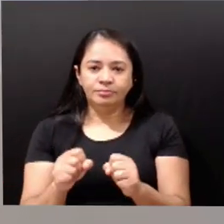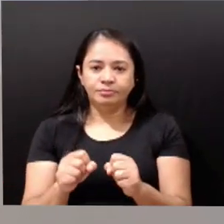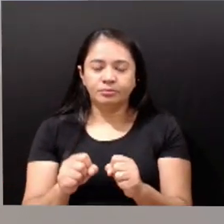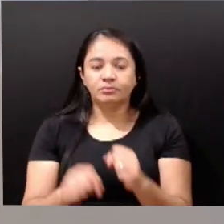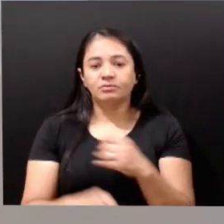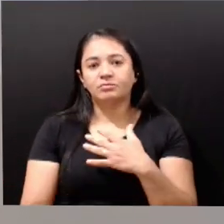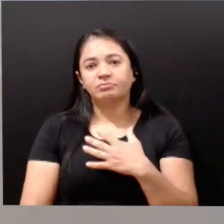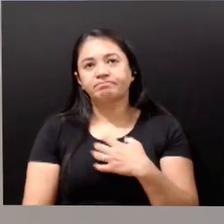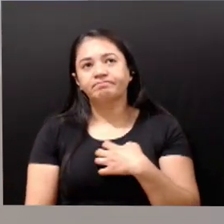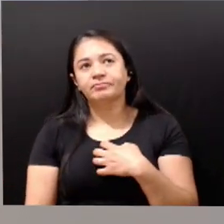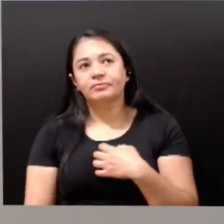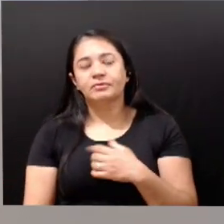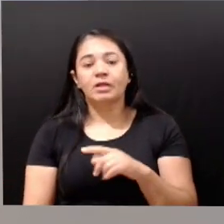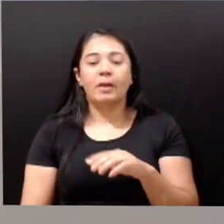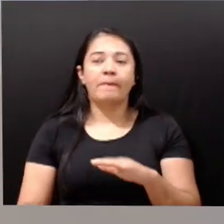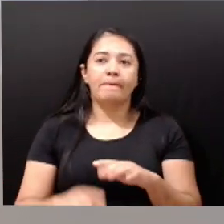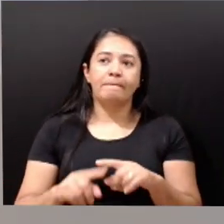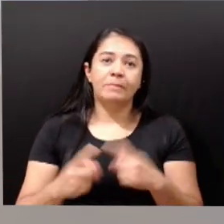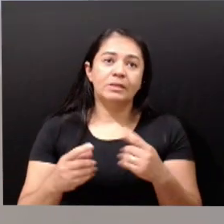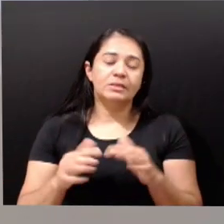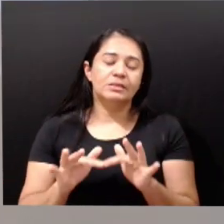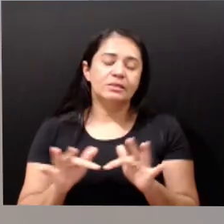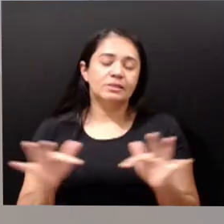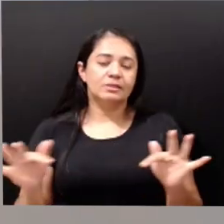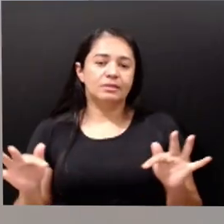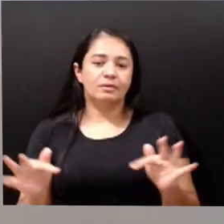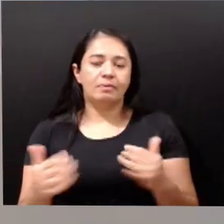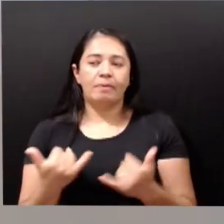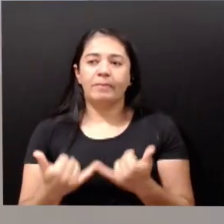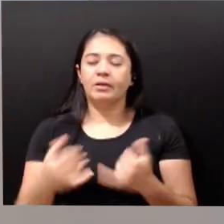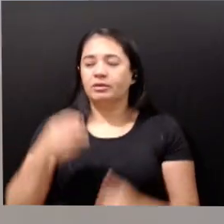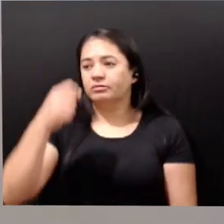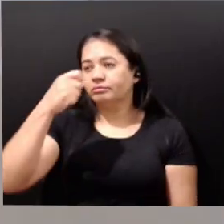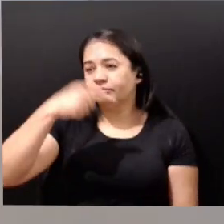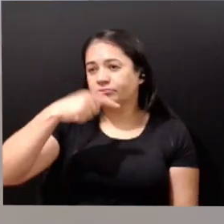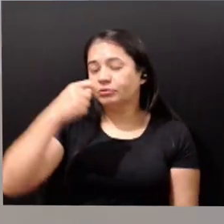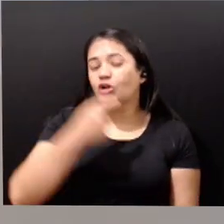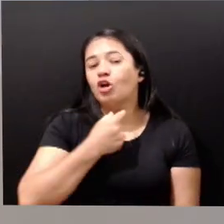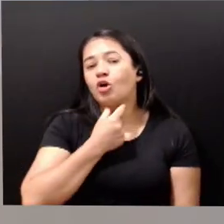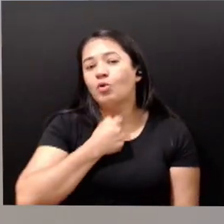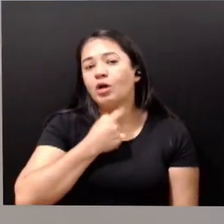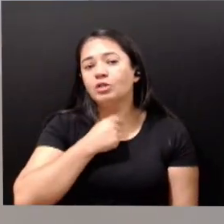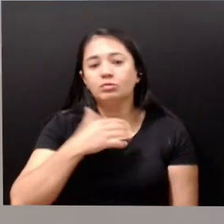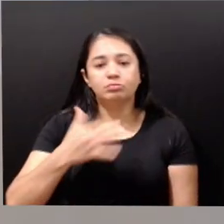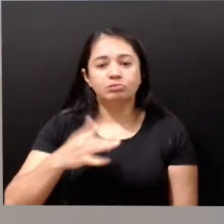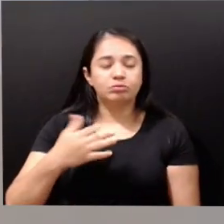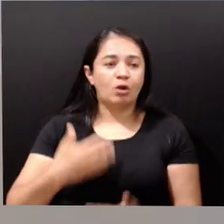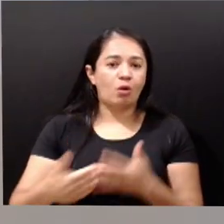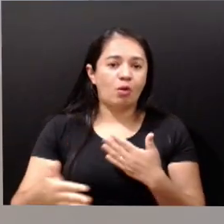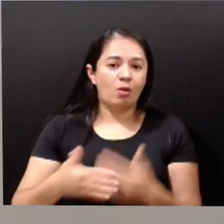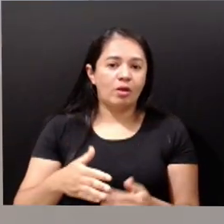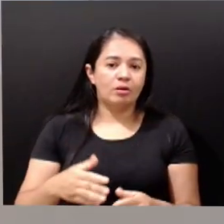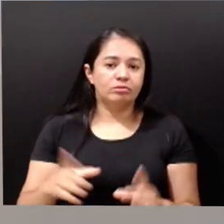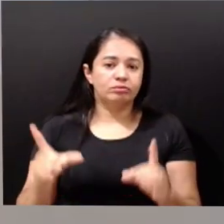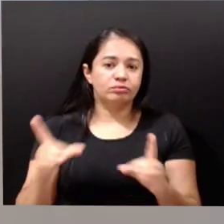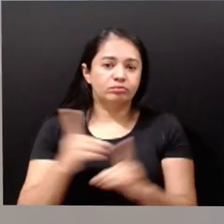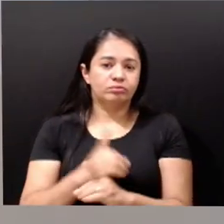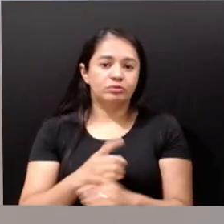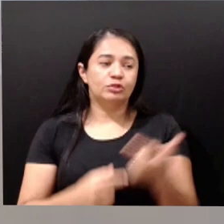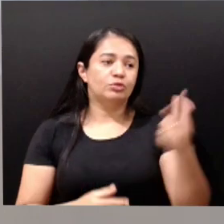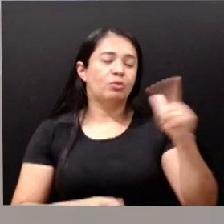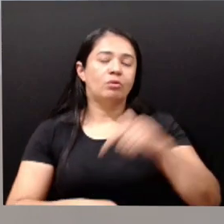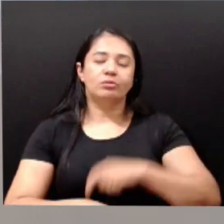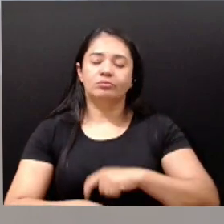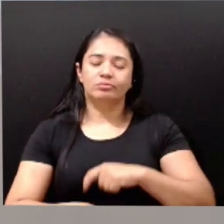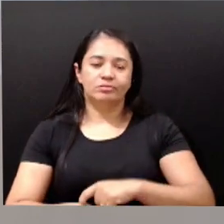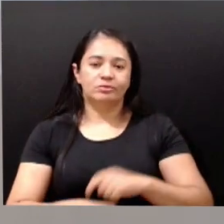podem ter sintomas que são mais discretos, né? Vão passar como uma gripe, como uma dor de garganta ou outra qualquer, e às vezes o diagnóstico é feito